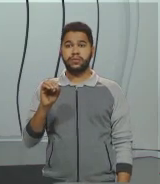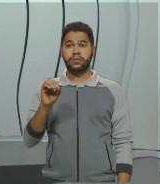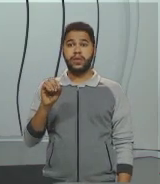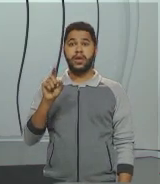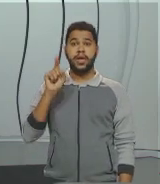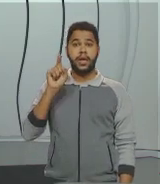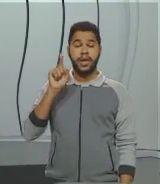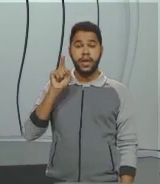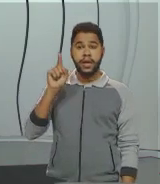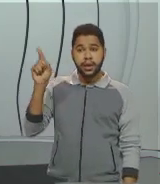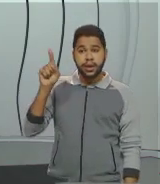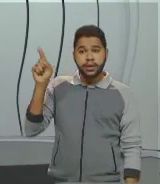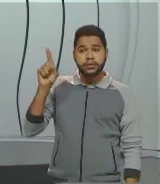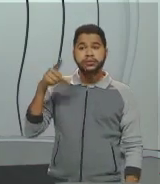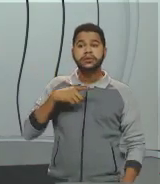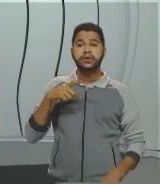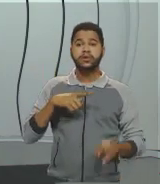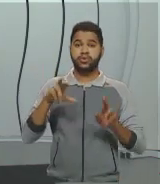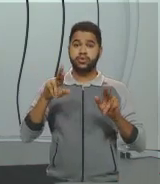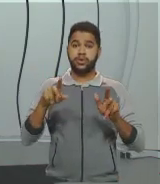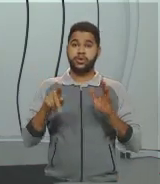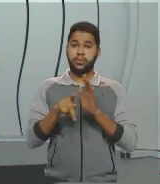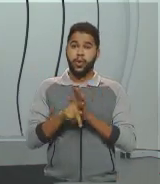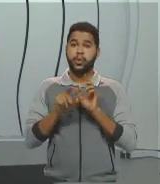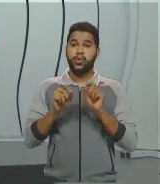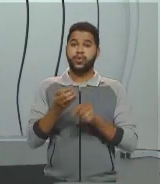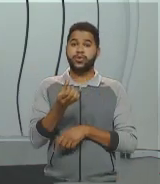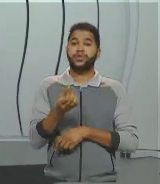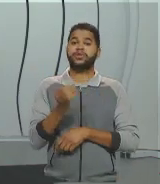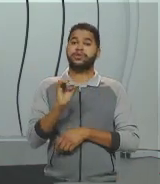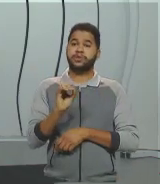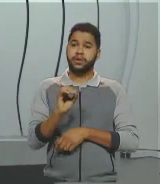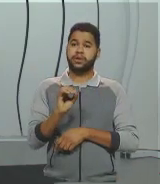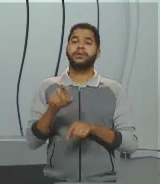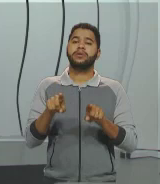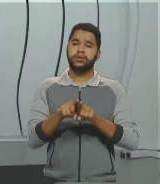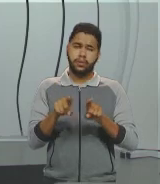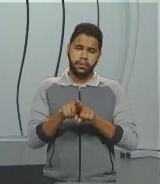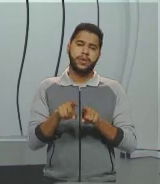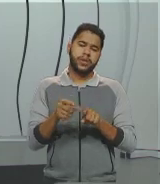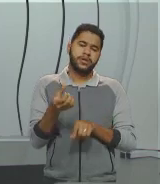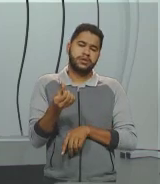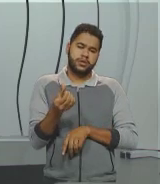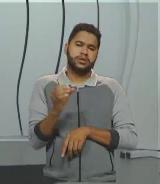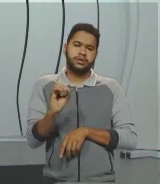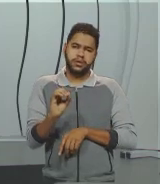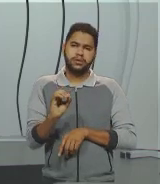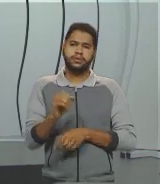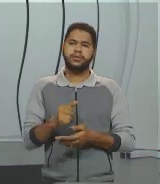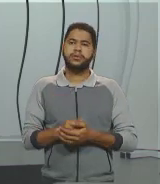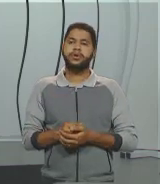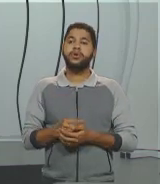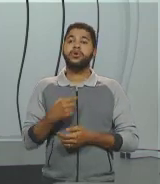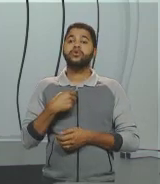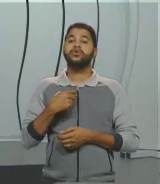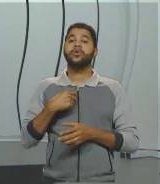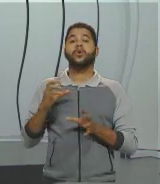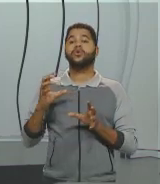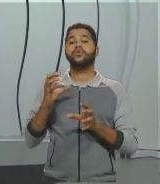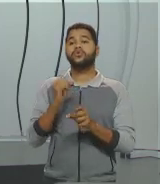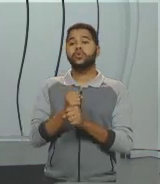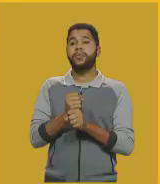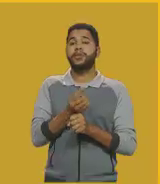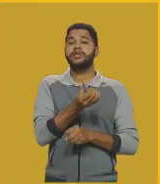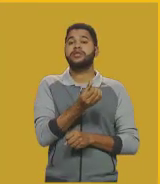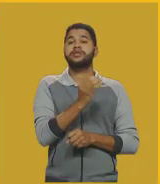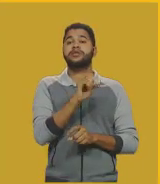esse intervalo aqui tem uma diferença de potencial de 60 volts, esse aqui também tem uma diferença de potencial de 60 volts, basta eu somar.